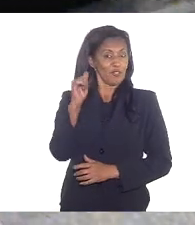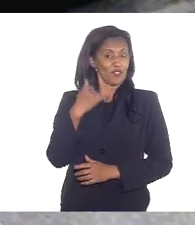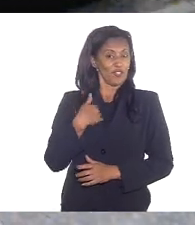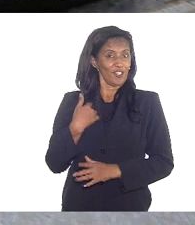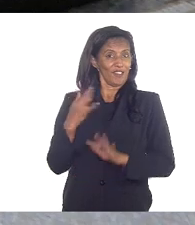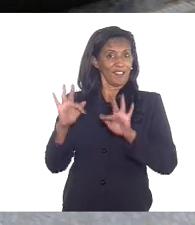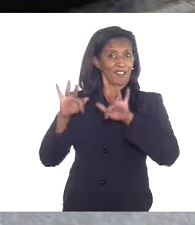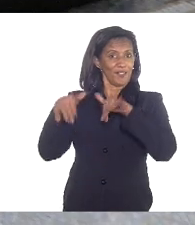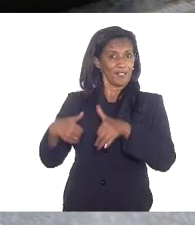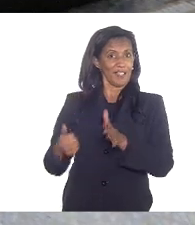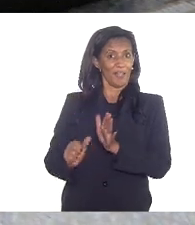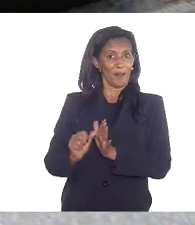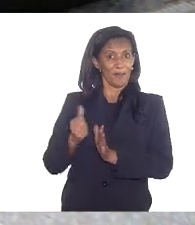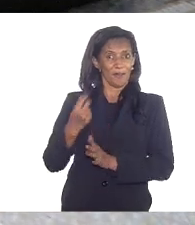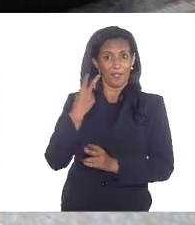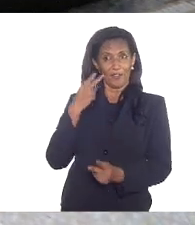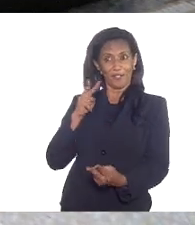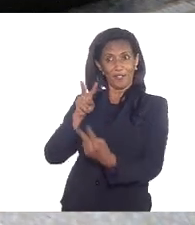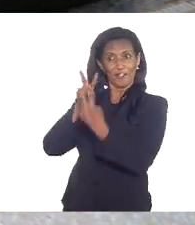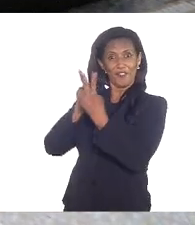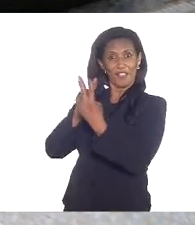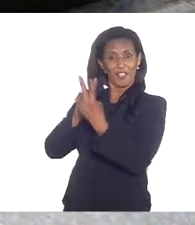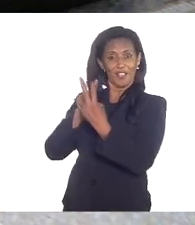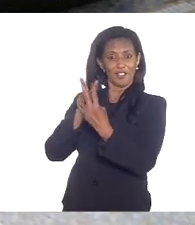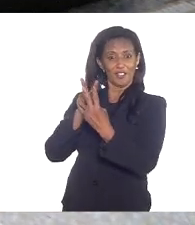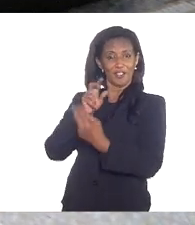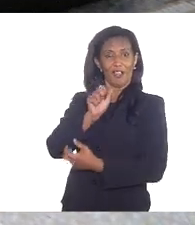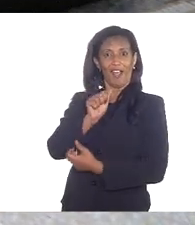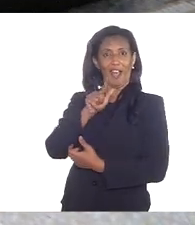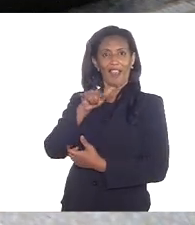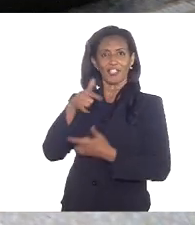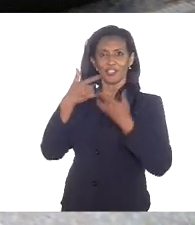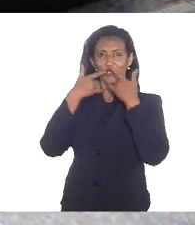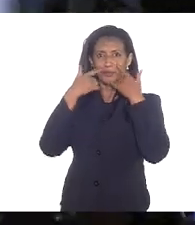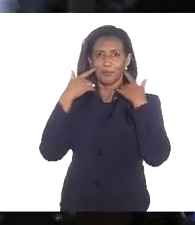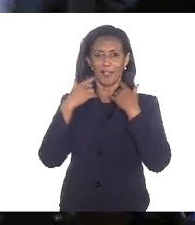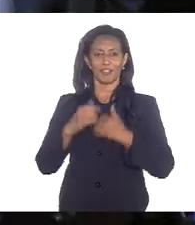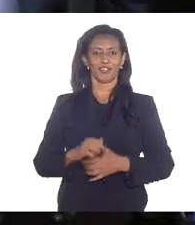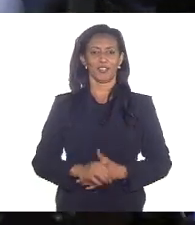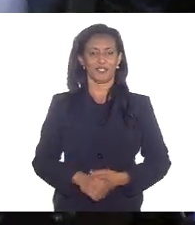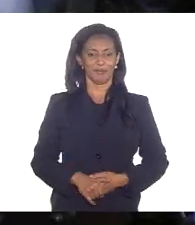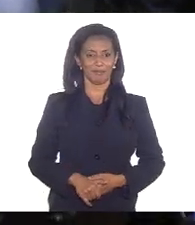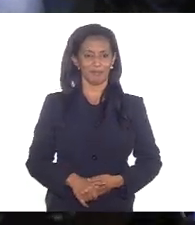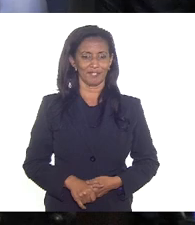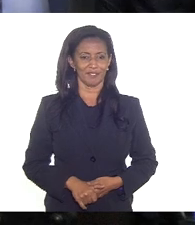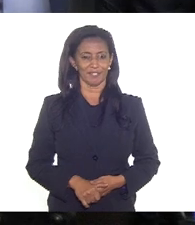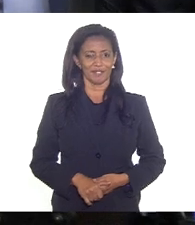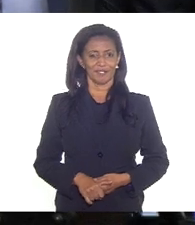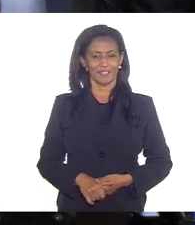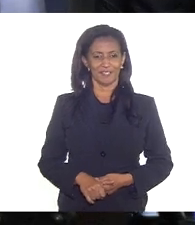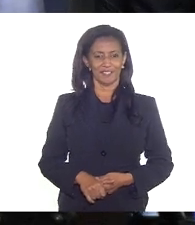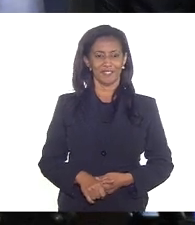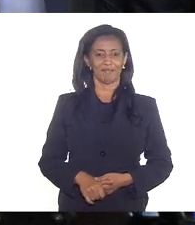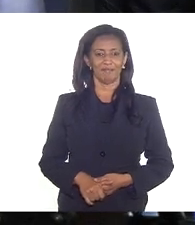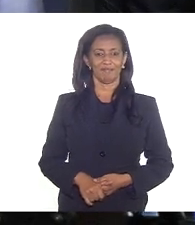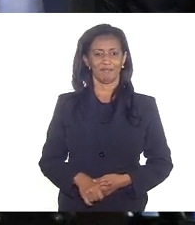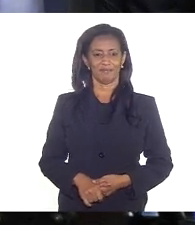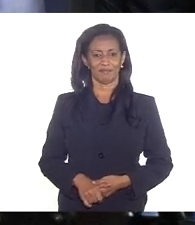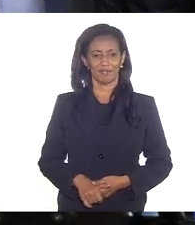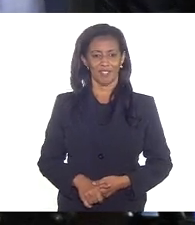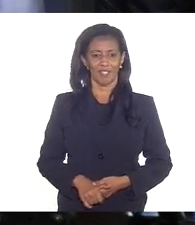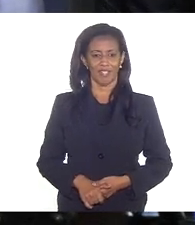encerramento da sessão primeiro dia que eu vejo Deputado Alexandre máscara Parabéns é Parabéns Ju amanhã você